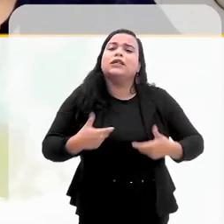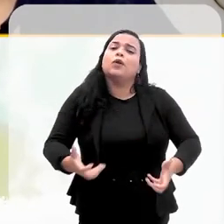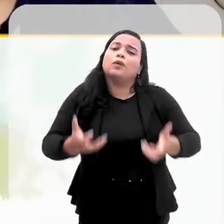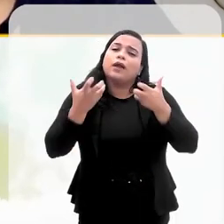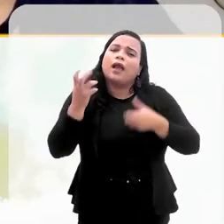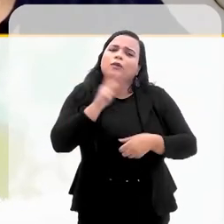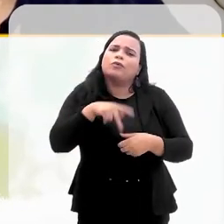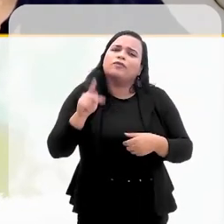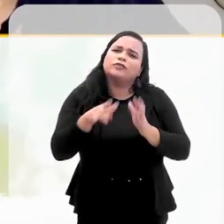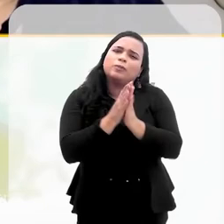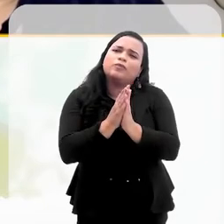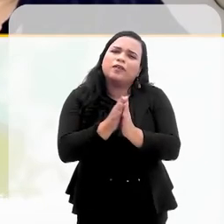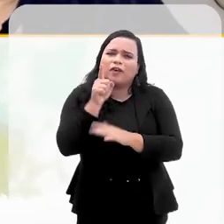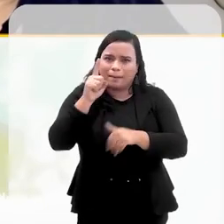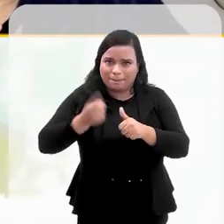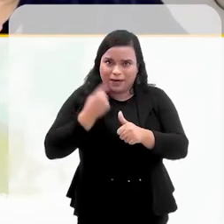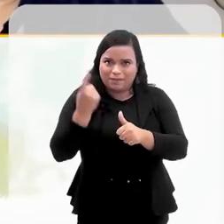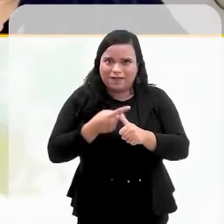Comunicar é preciso.